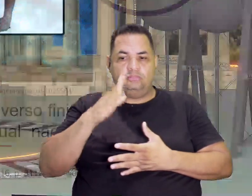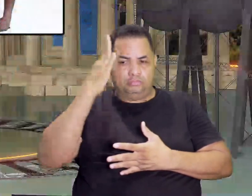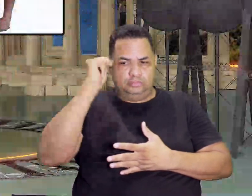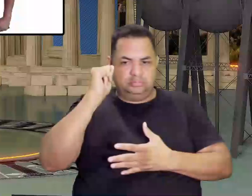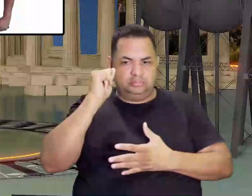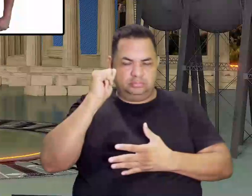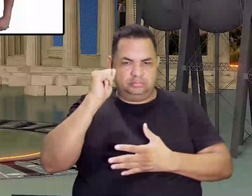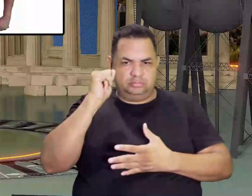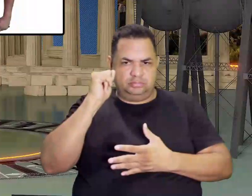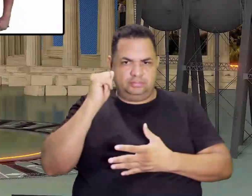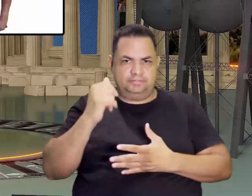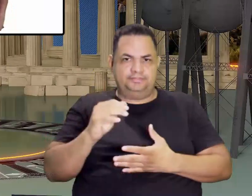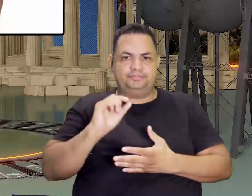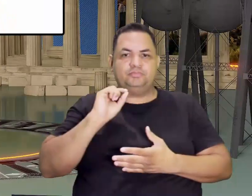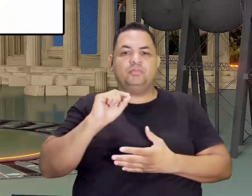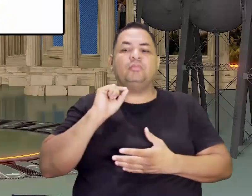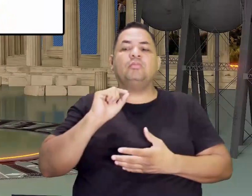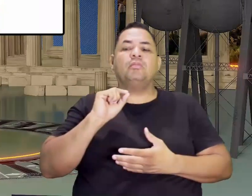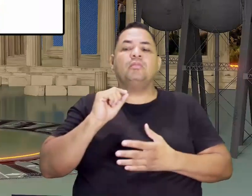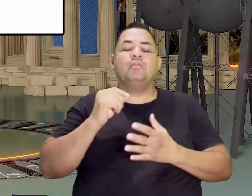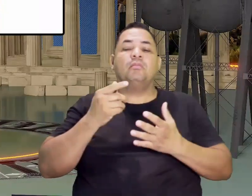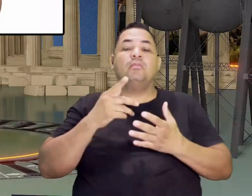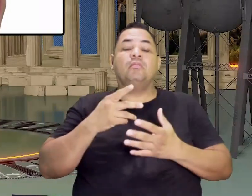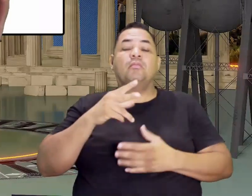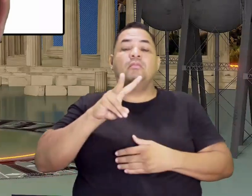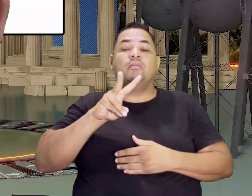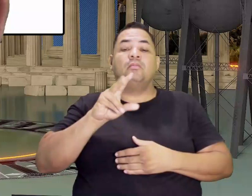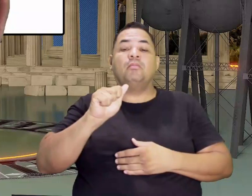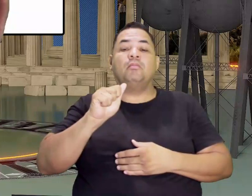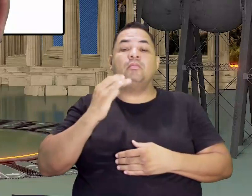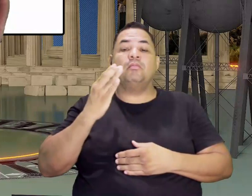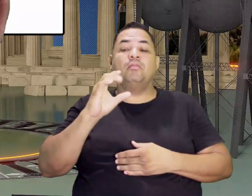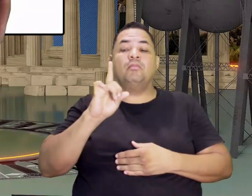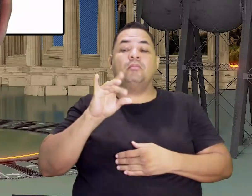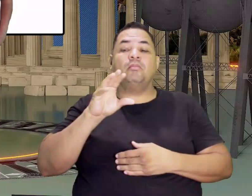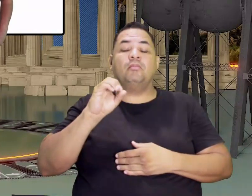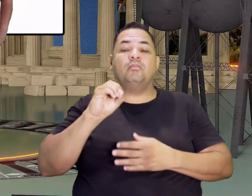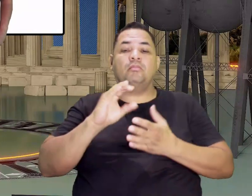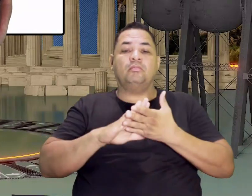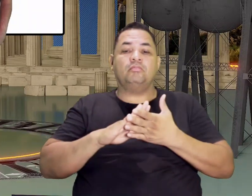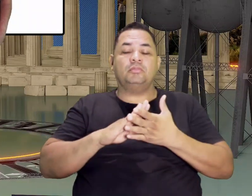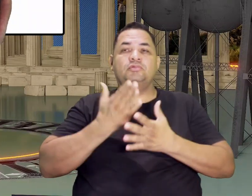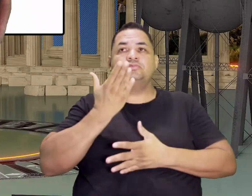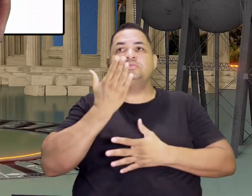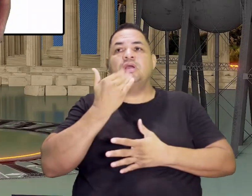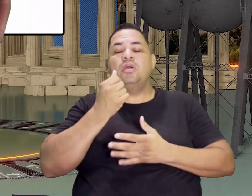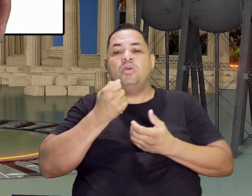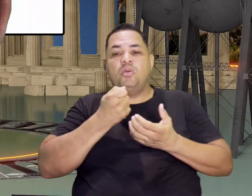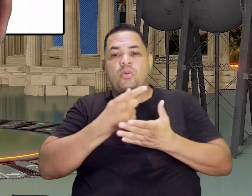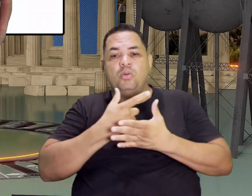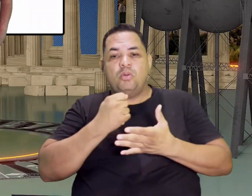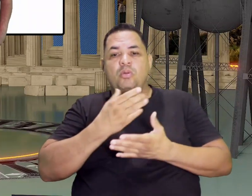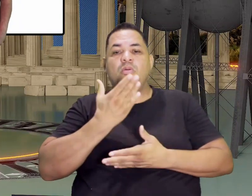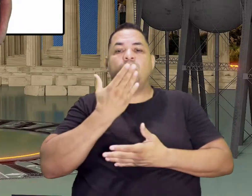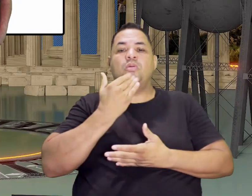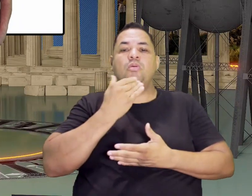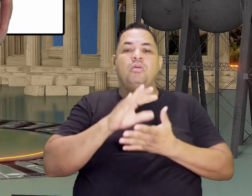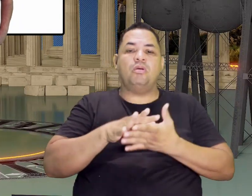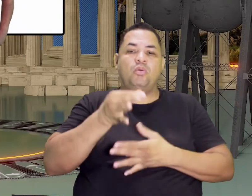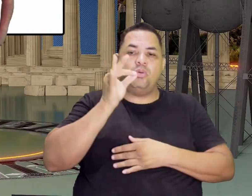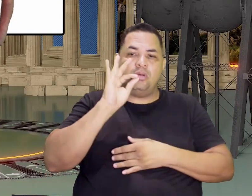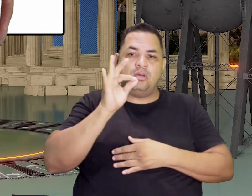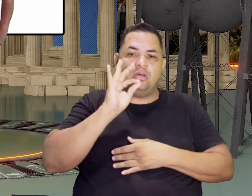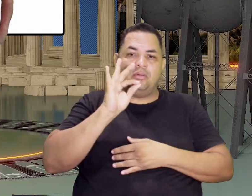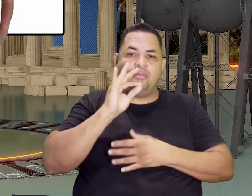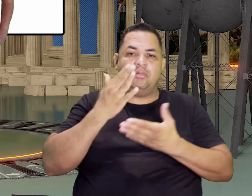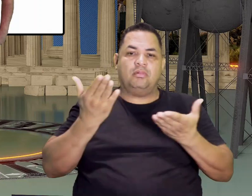aqui comigo. O que é um vácuo, né? Às vezes vocês compram um alimento, o café, olha só,